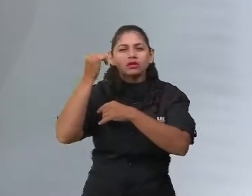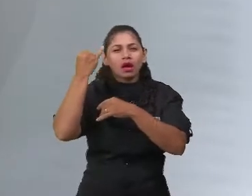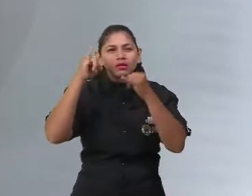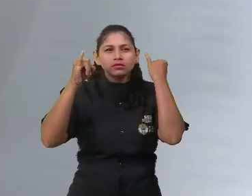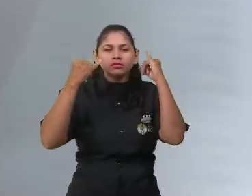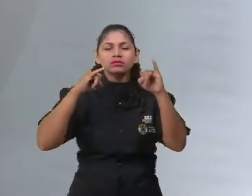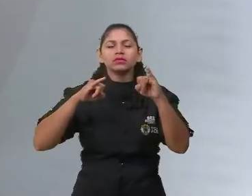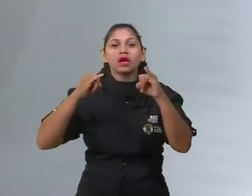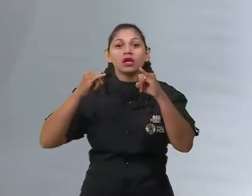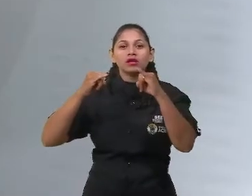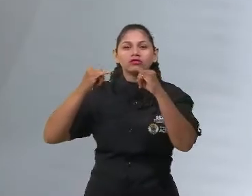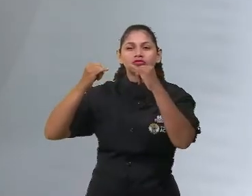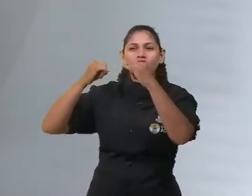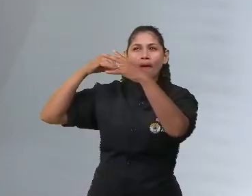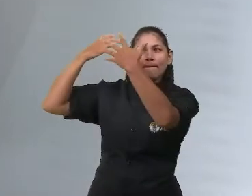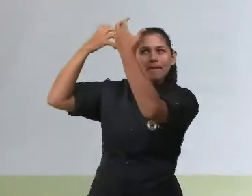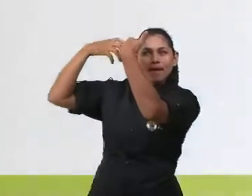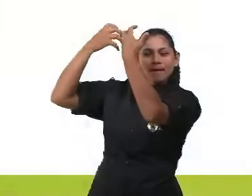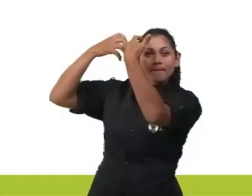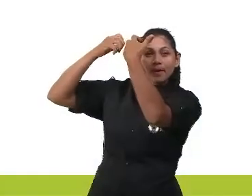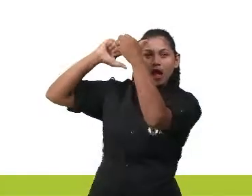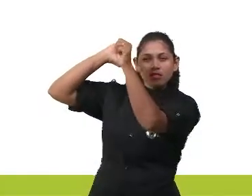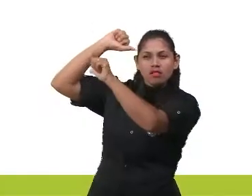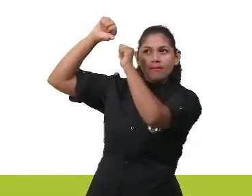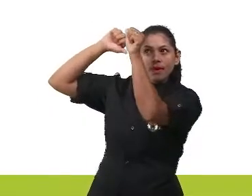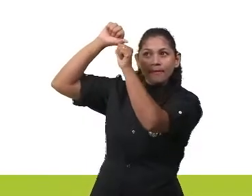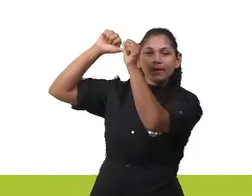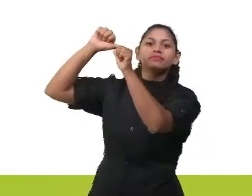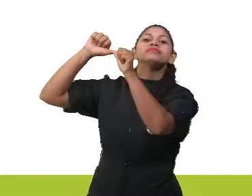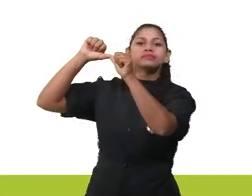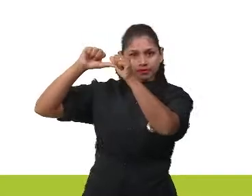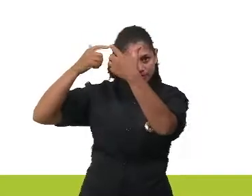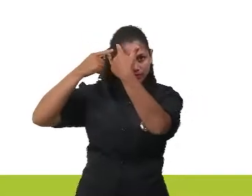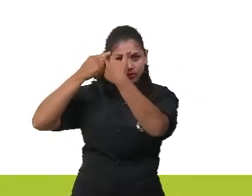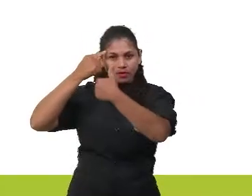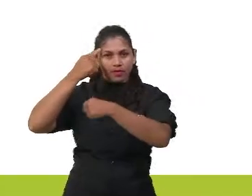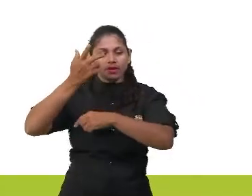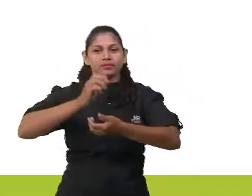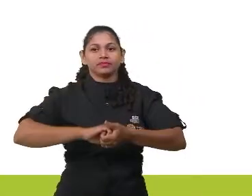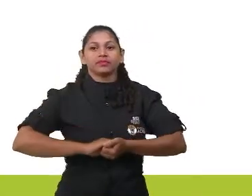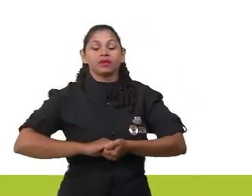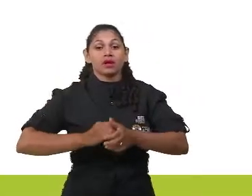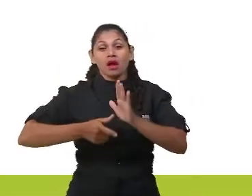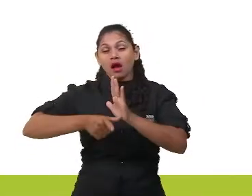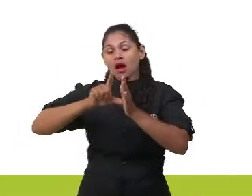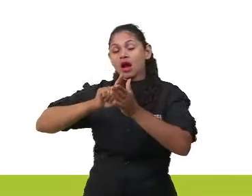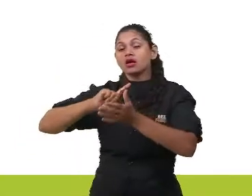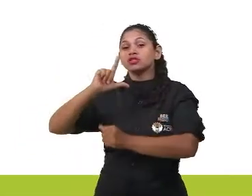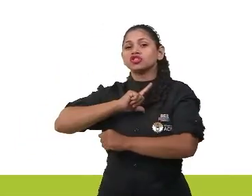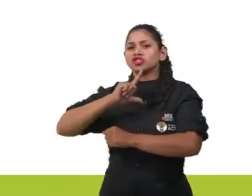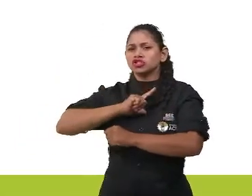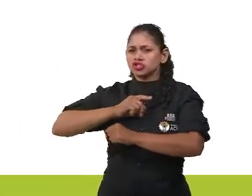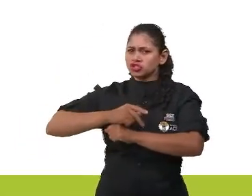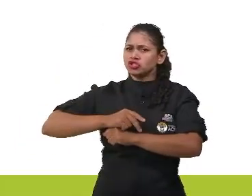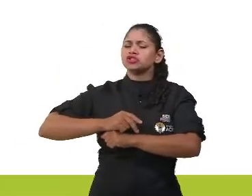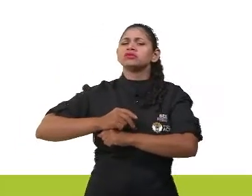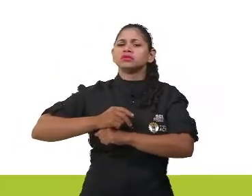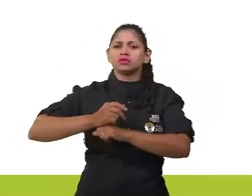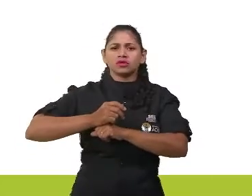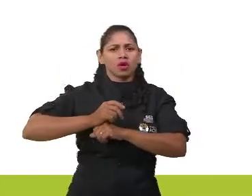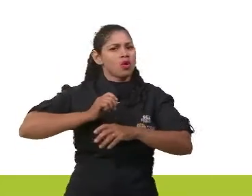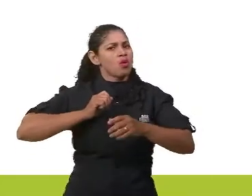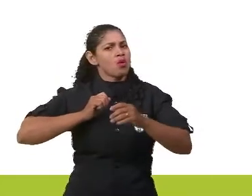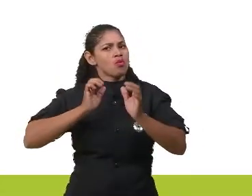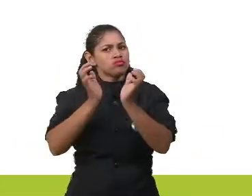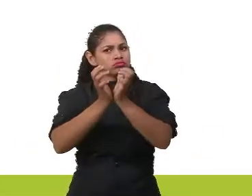no pensamento. Então, antes mesmo do iluminismo existir, nós tínhamos o chamado Antigo Regime. Na Europa estava